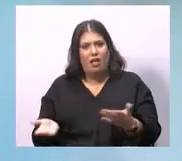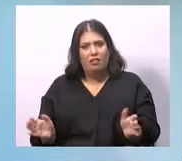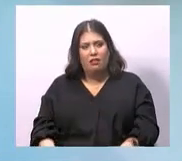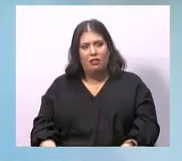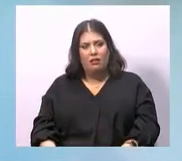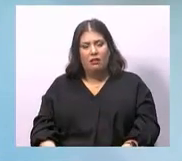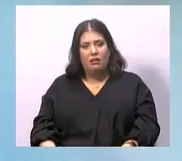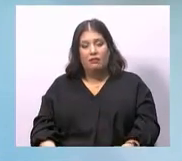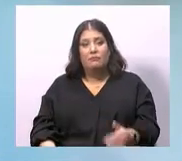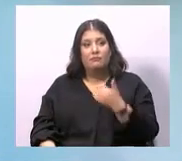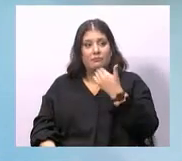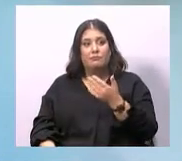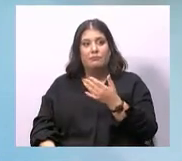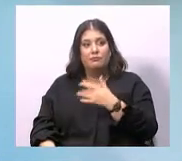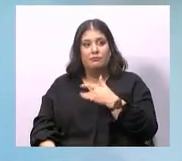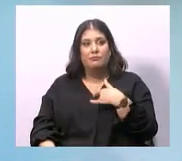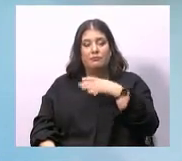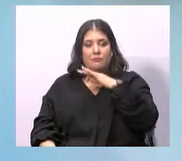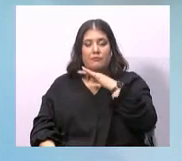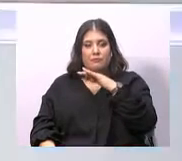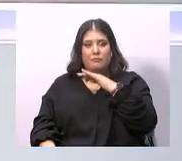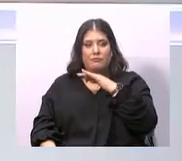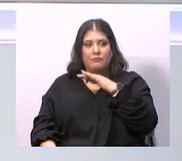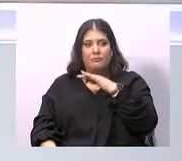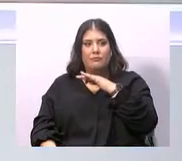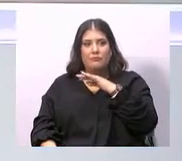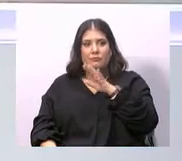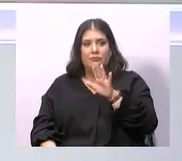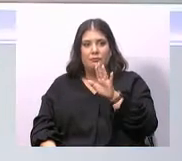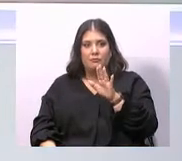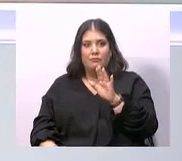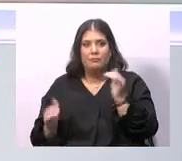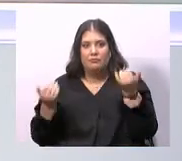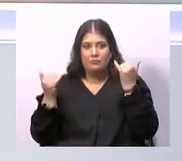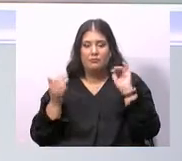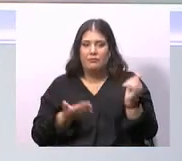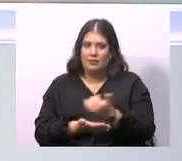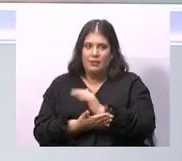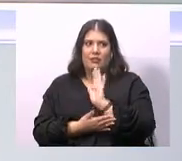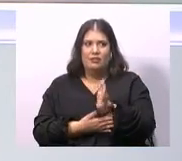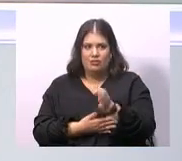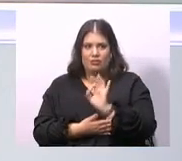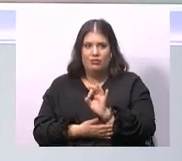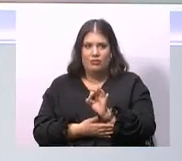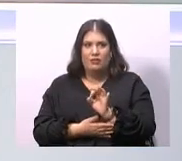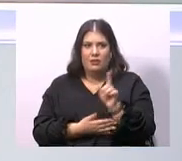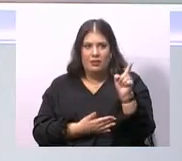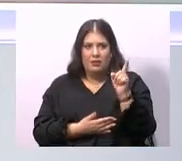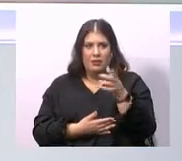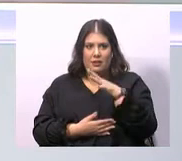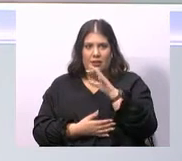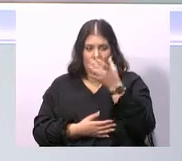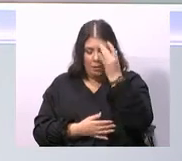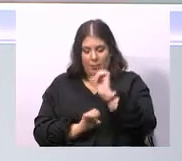foi quando ele mandou pedir à médica família um exame ao... Muito bem, Fernanda. Muito bem, Dona Obrigada. Fernanda. Acho que já temos informação essencial Sim. para o Sr. Doutor dar-lhe aqui